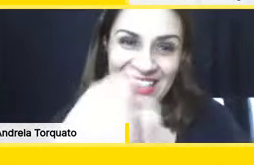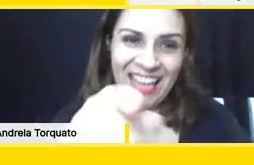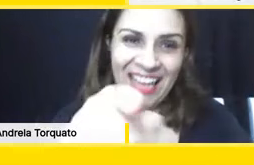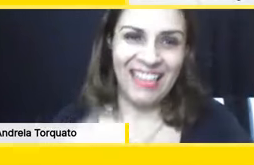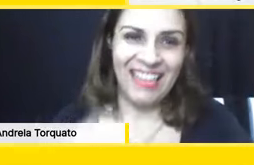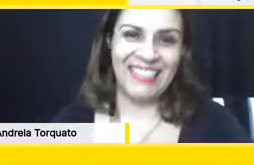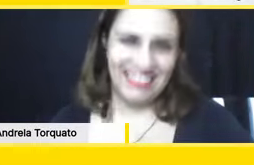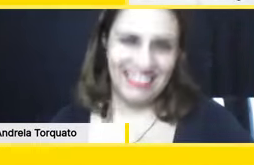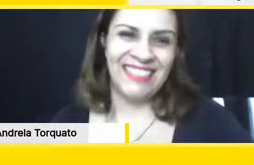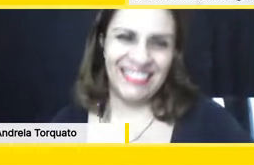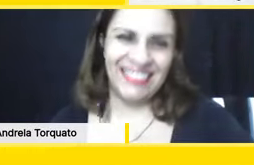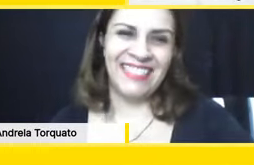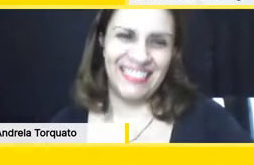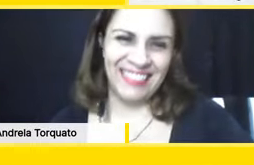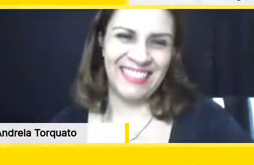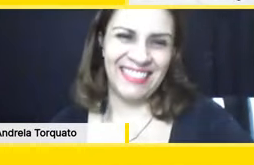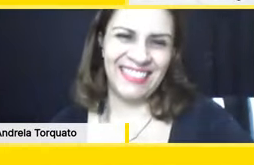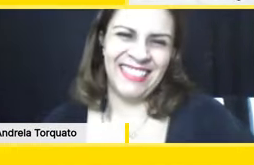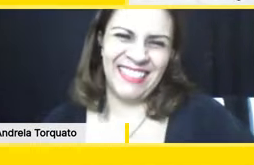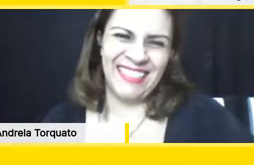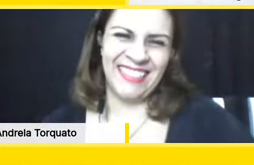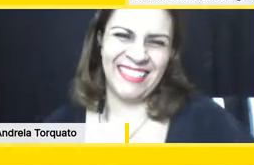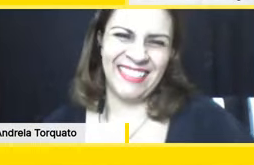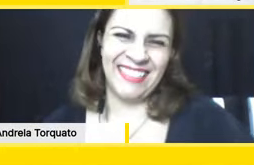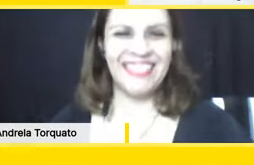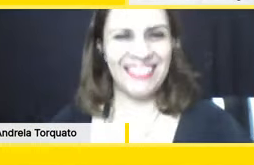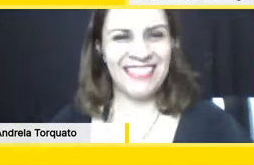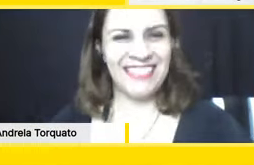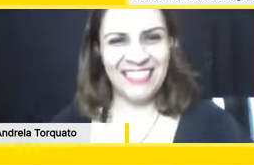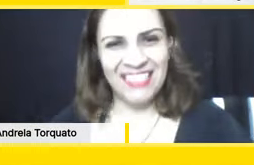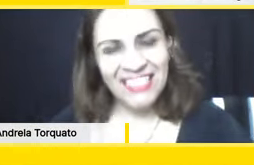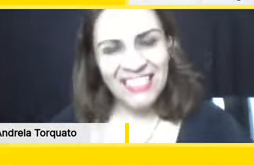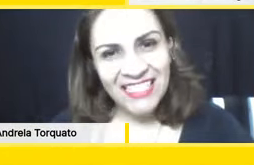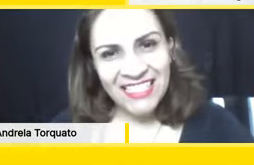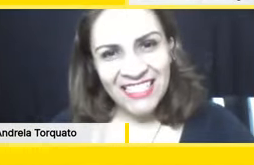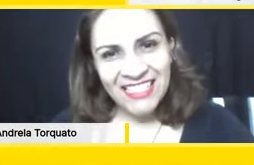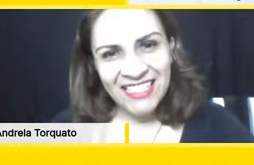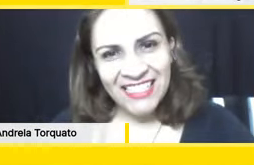Deu? é Massa. Legal, muito legal. assim, ó. Sabe